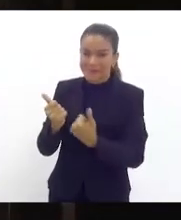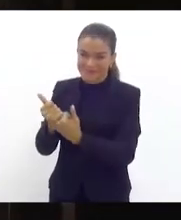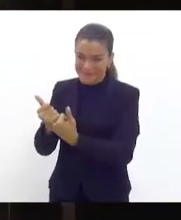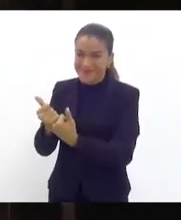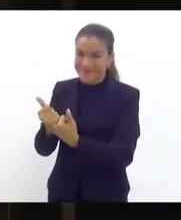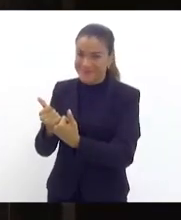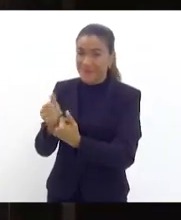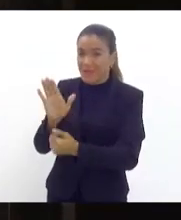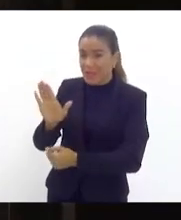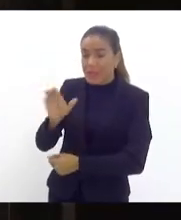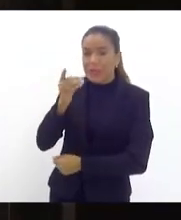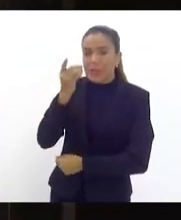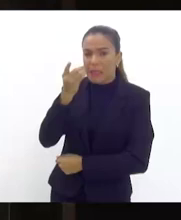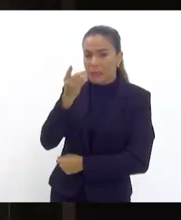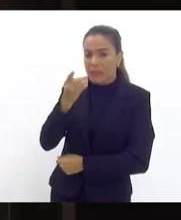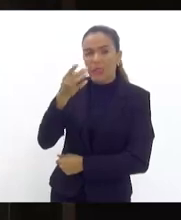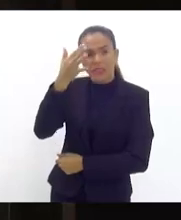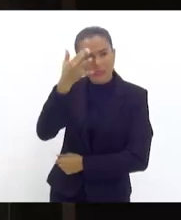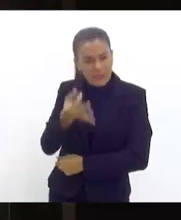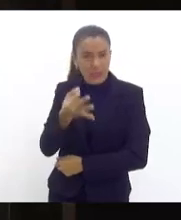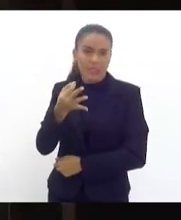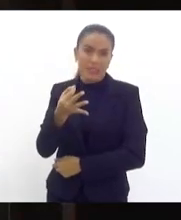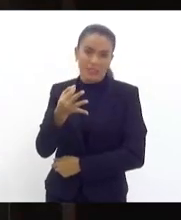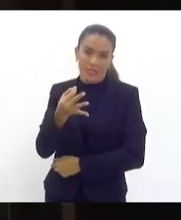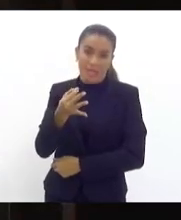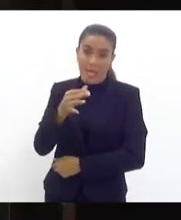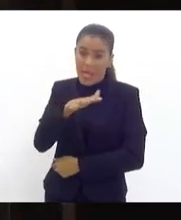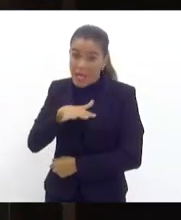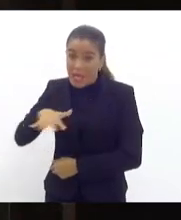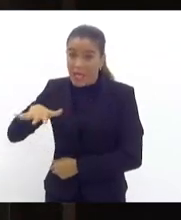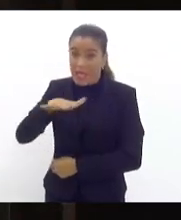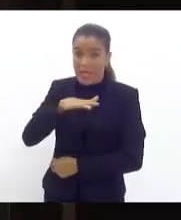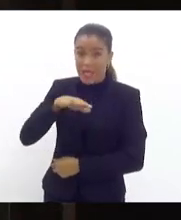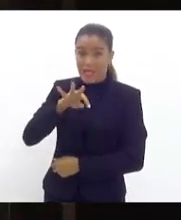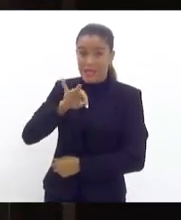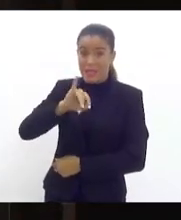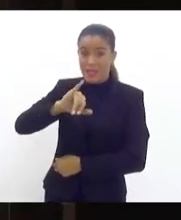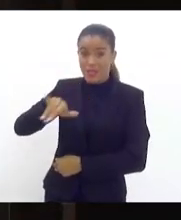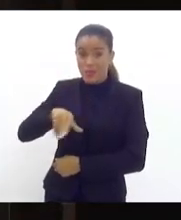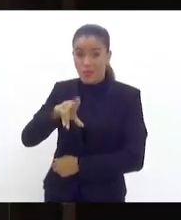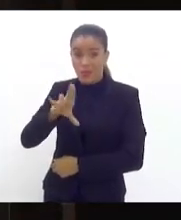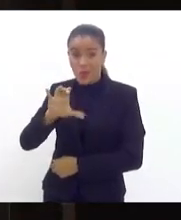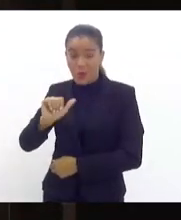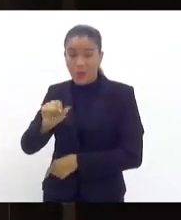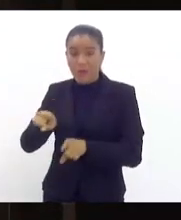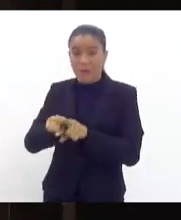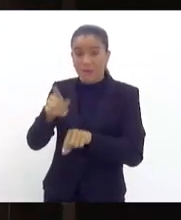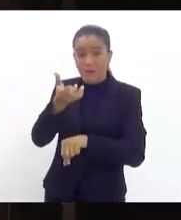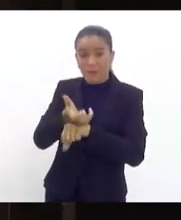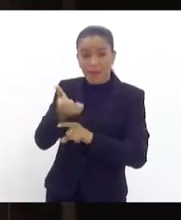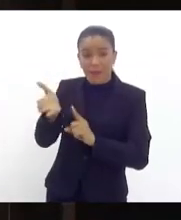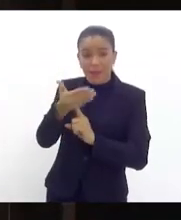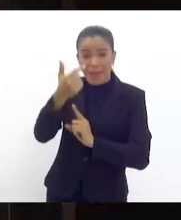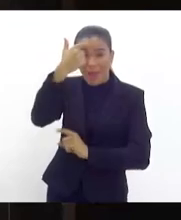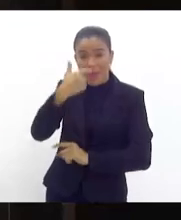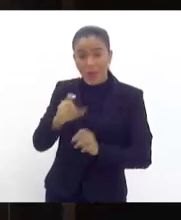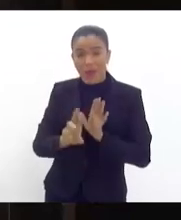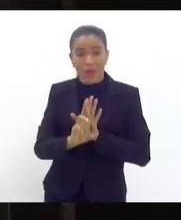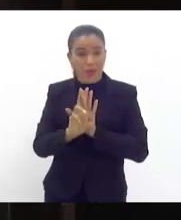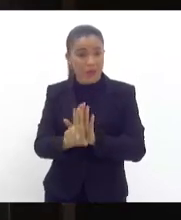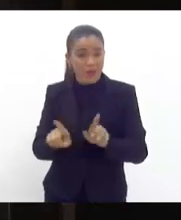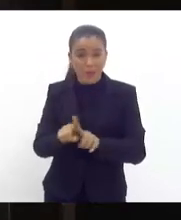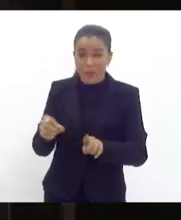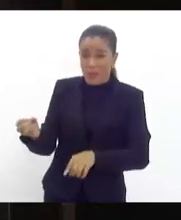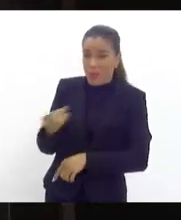a senhora pode ter certeza que a grande Tijuca a Praça da Bandeira Qual a que eu represento a nova